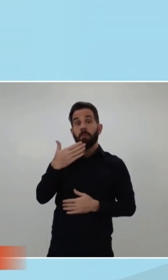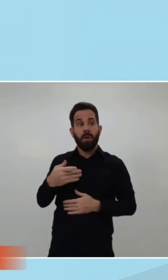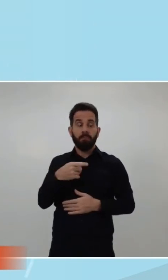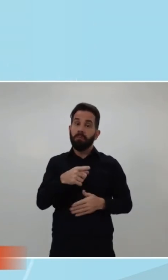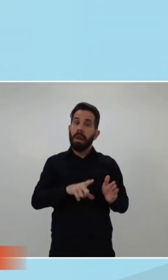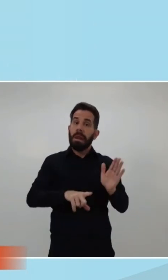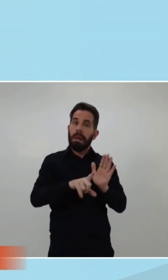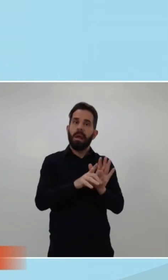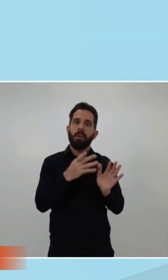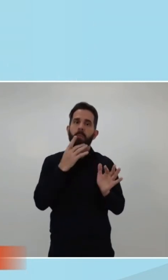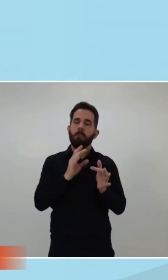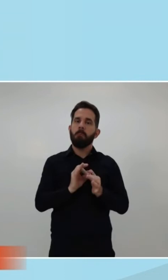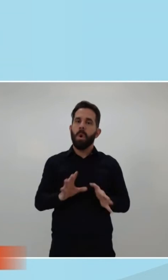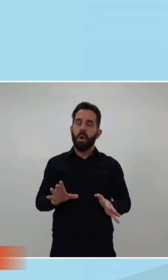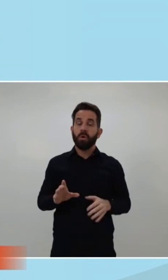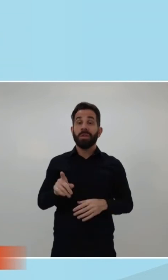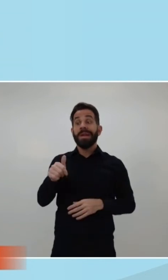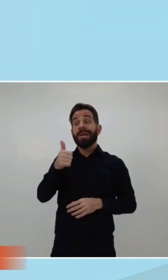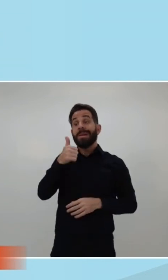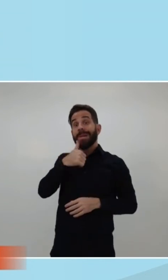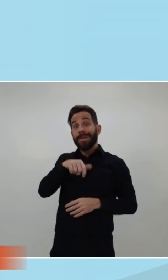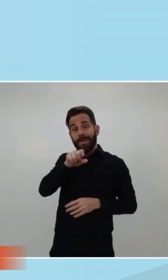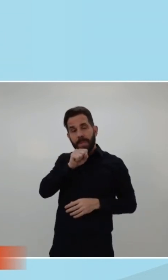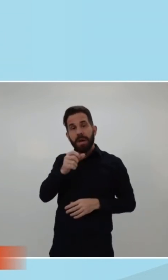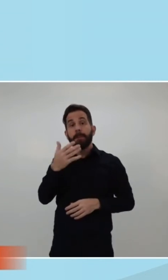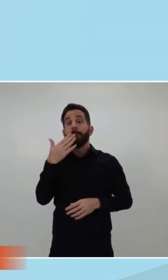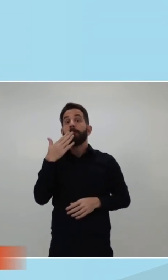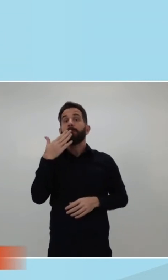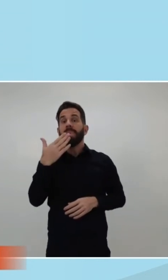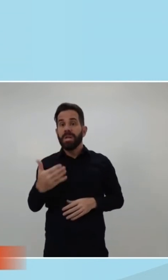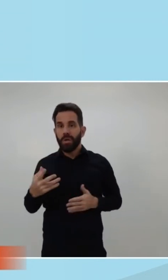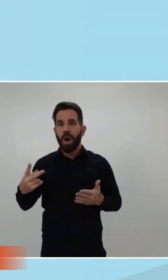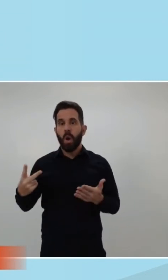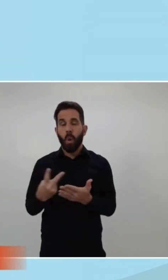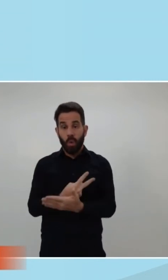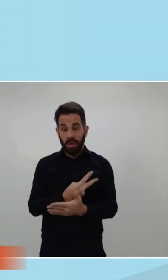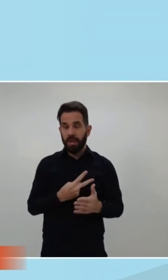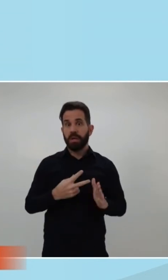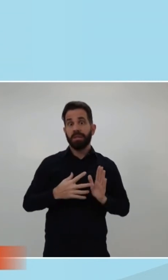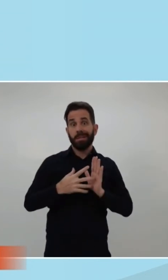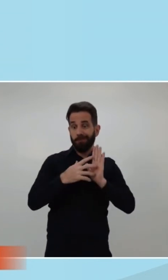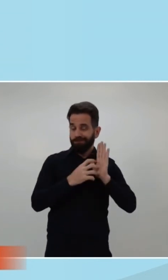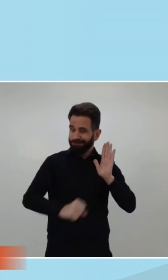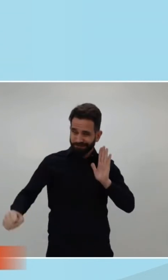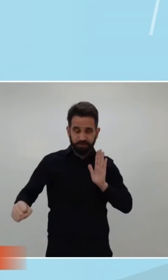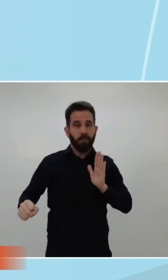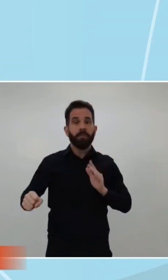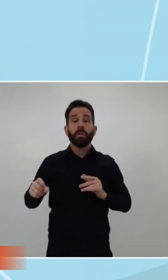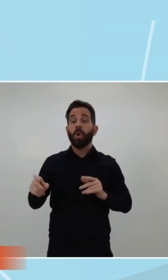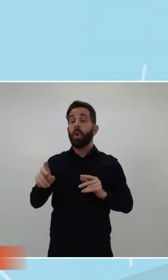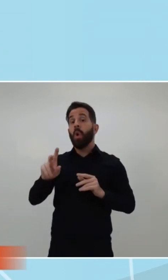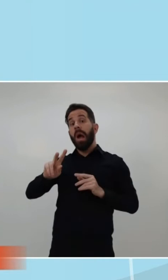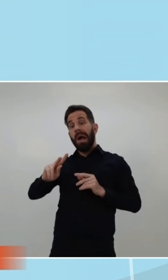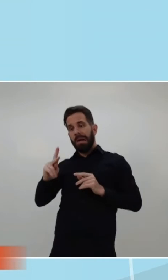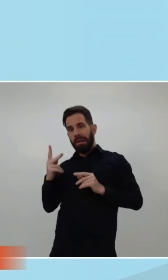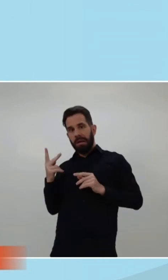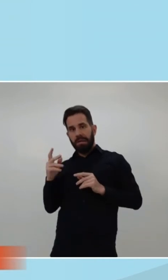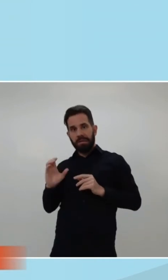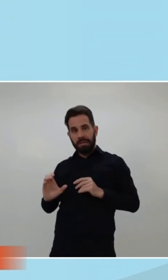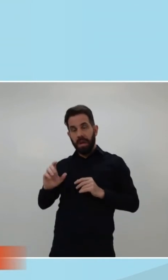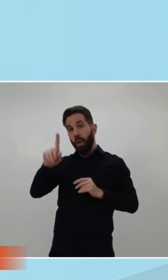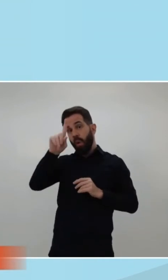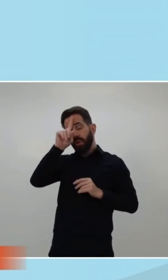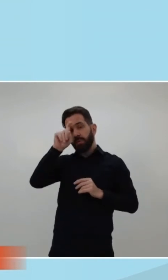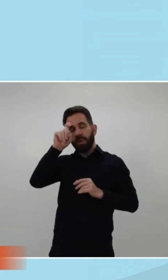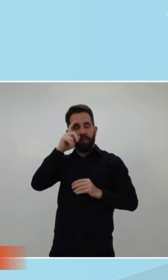mãe e a menina solicitaram a realização do procedimento, o hospital se negou a fazê-lo, já que, segundo as